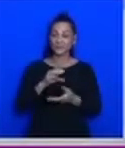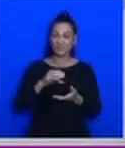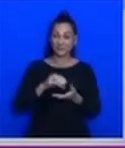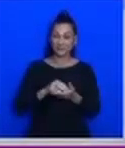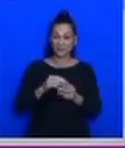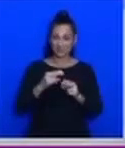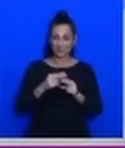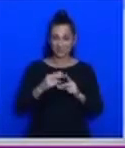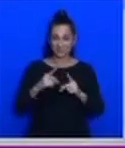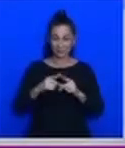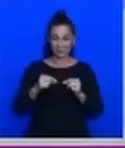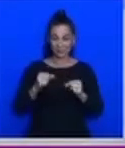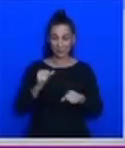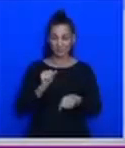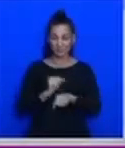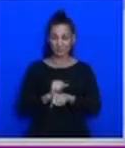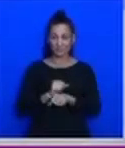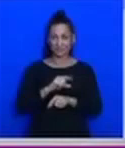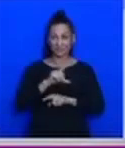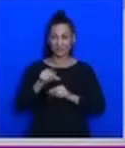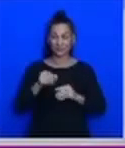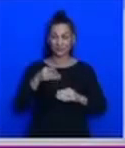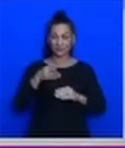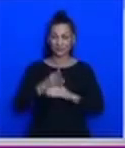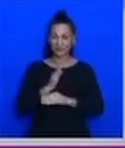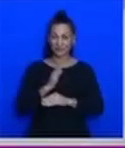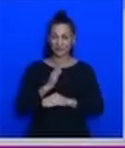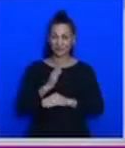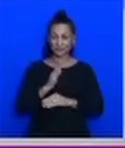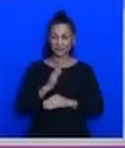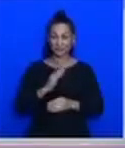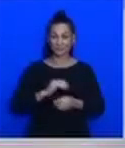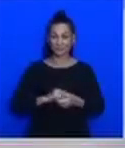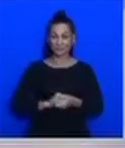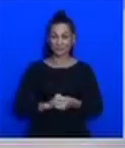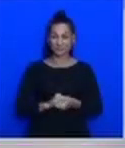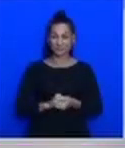matriz da Caixa em Brasília. Sorteio confirmado e validado.